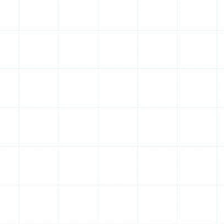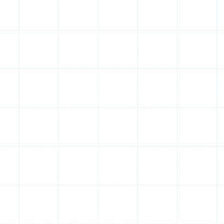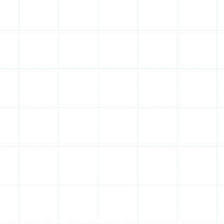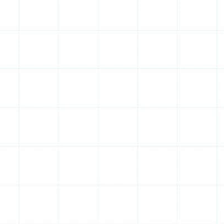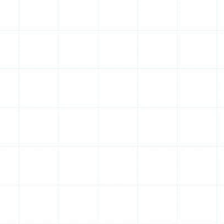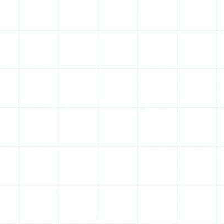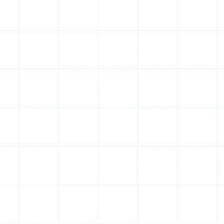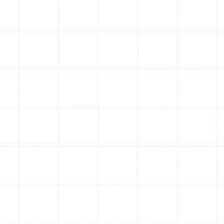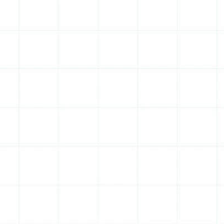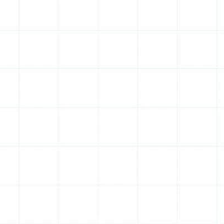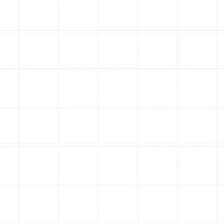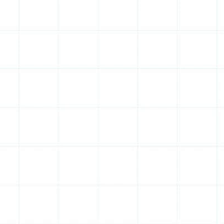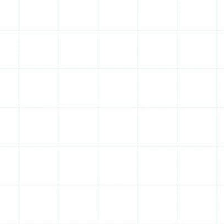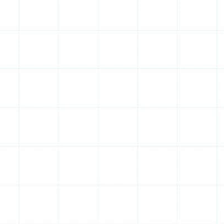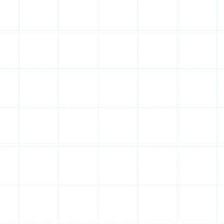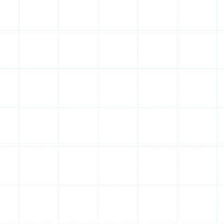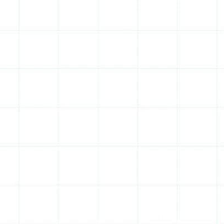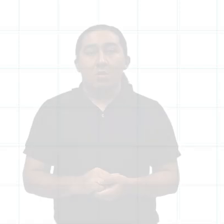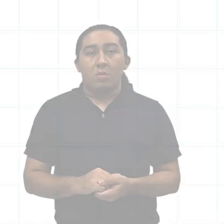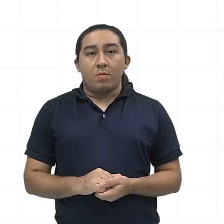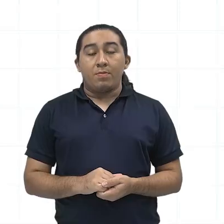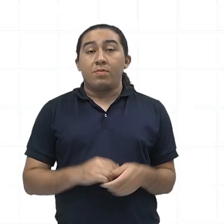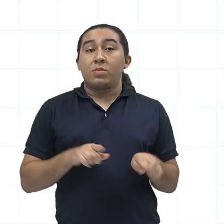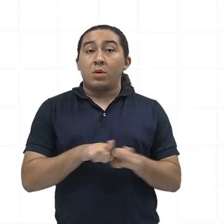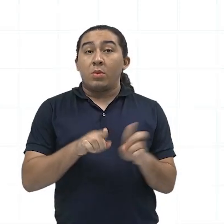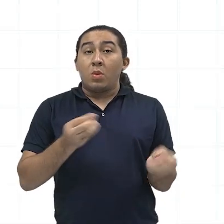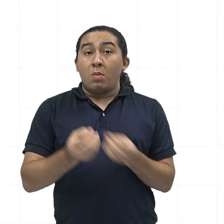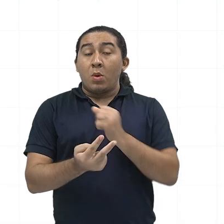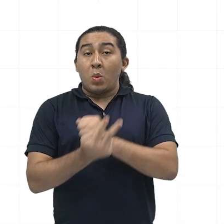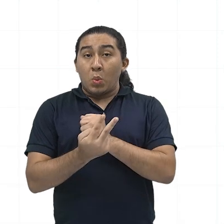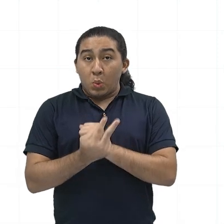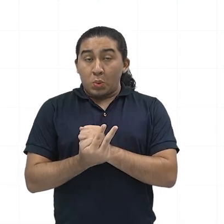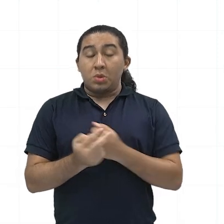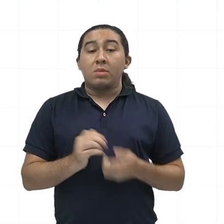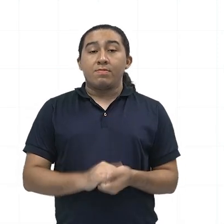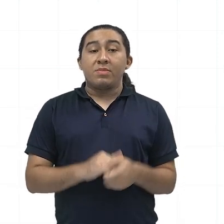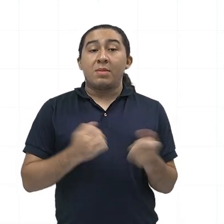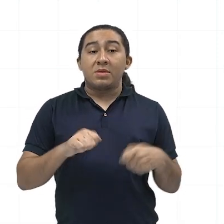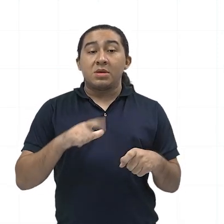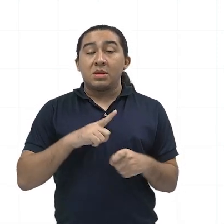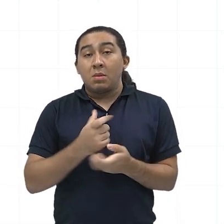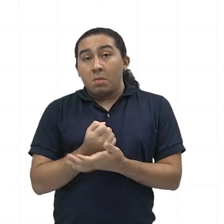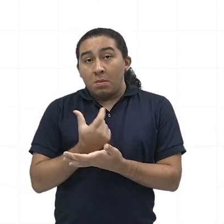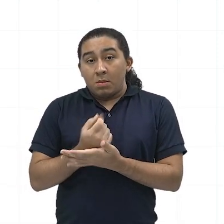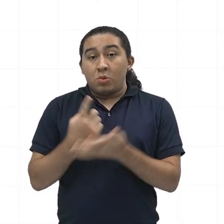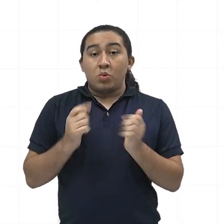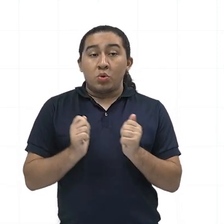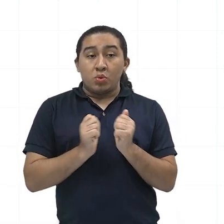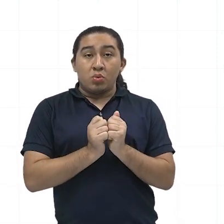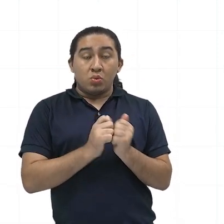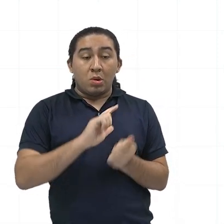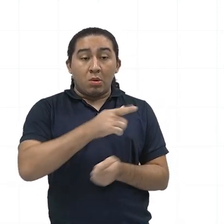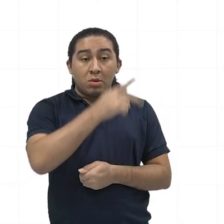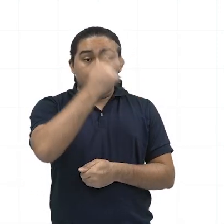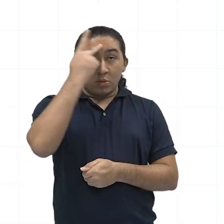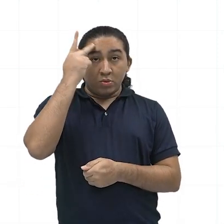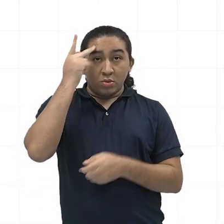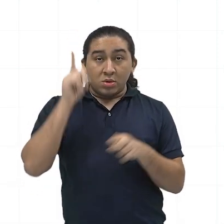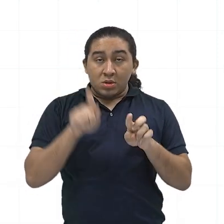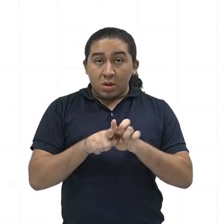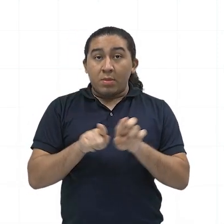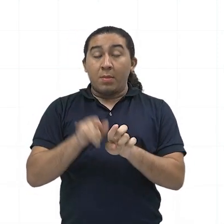e quimioterápicos, sendo obrigatório o tratamento conjunto do parceiro sexual para evitar